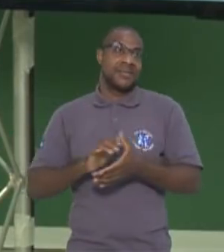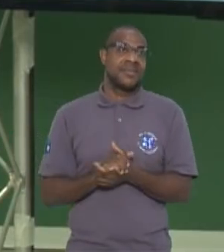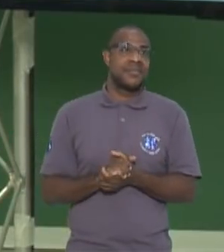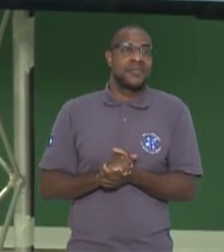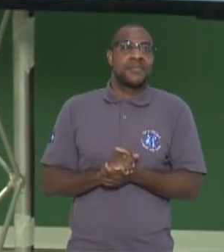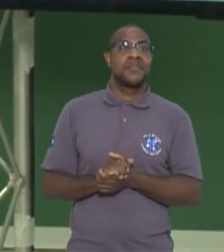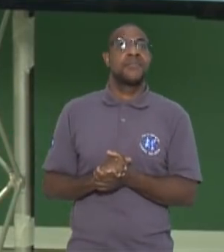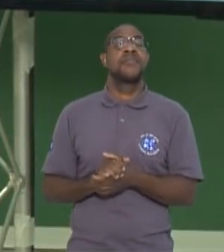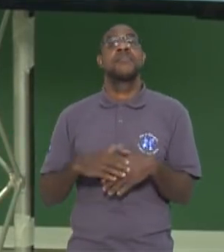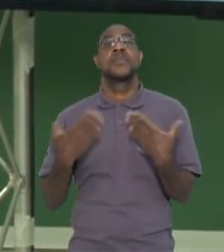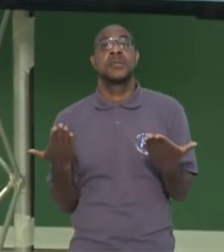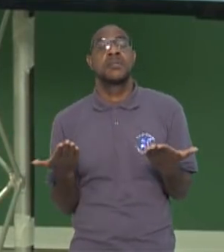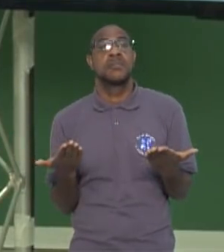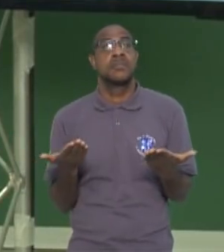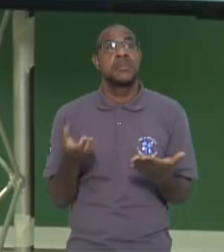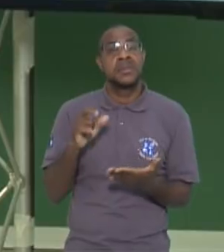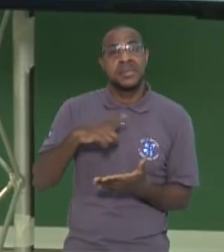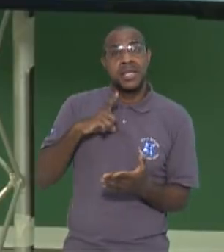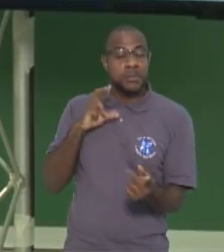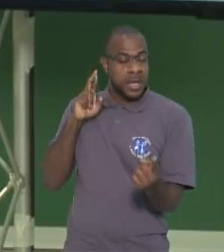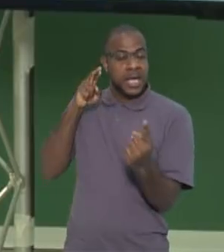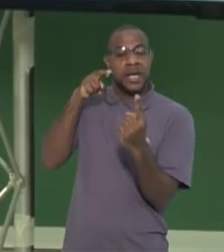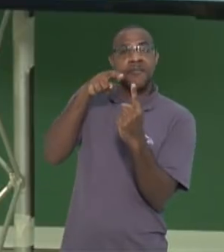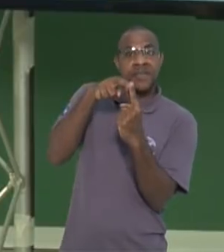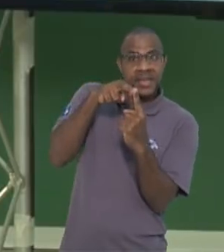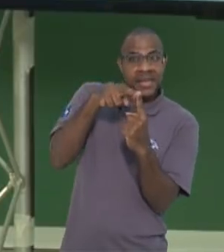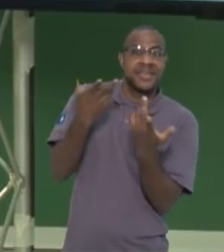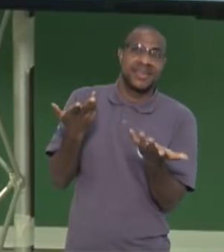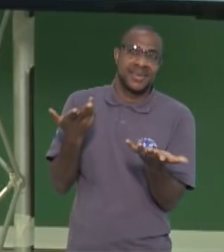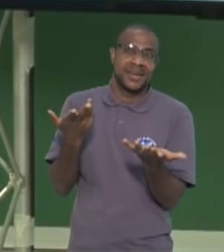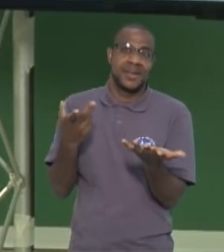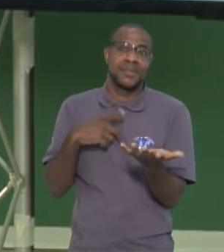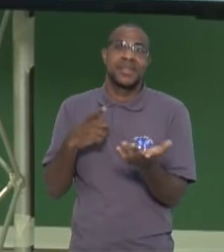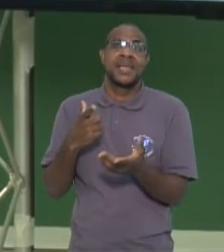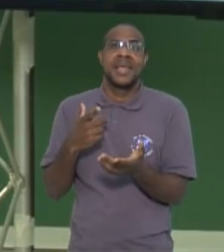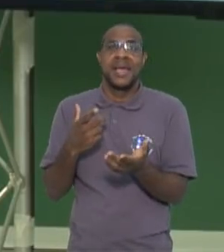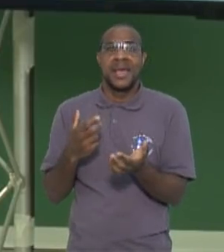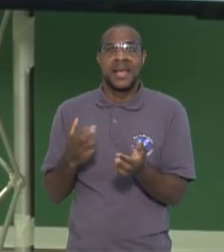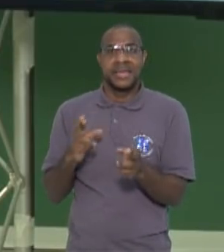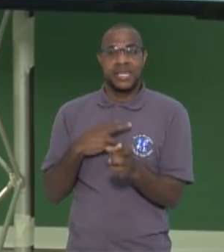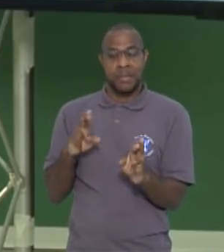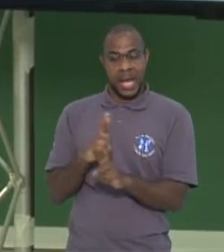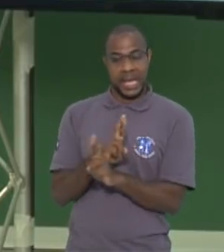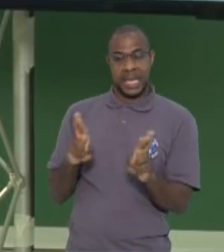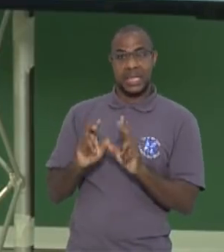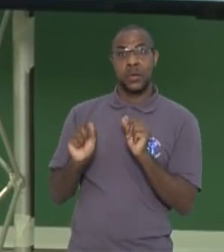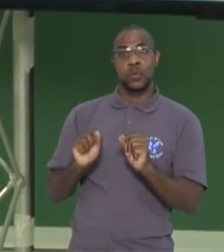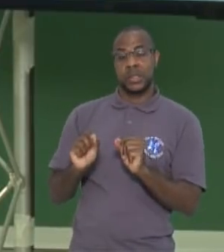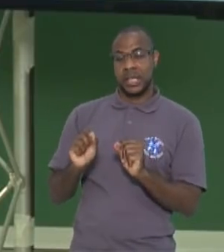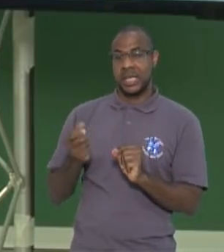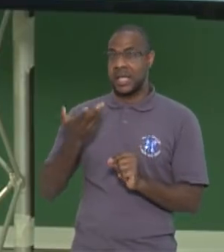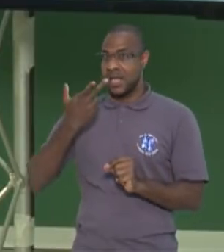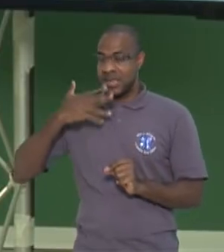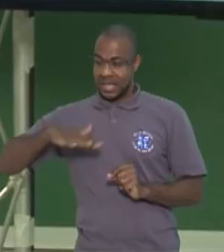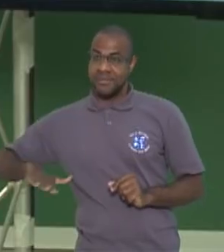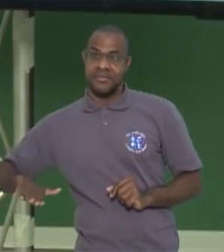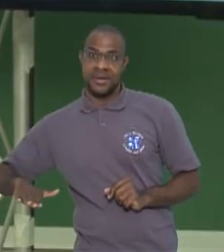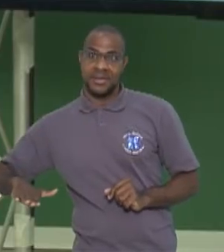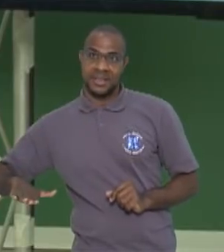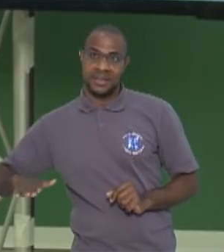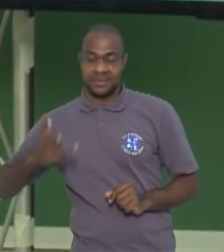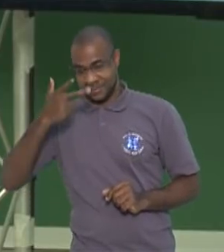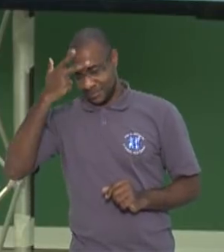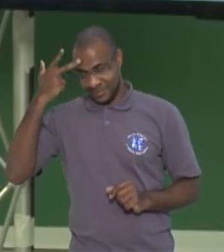que as pessoas já têm, então principalmente relacionadas à infância das pessoas, se alcança grande sucesso, né? É uma ideia,